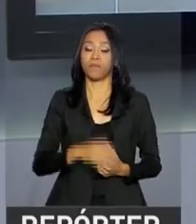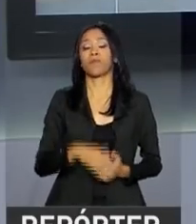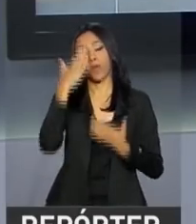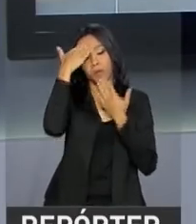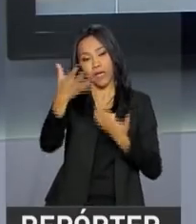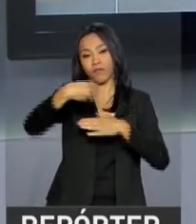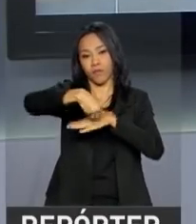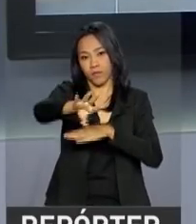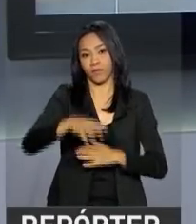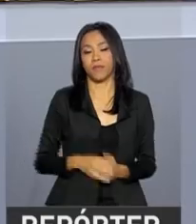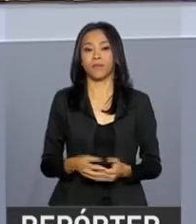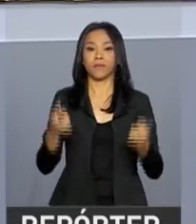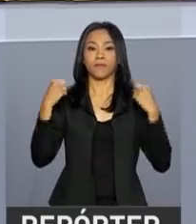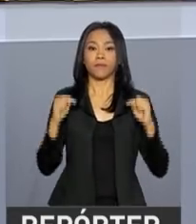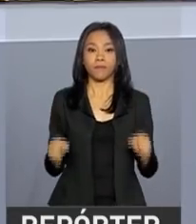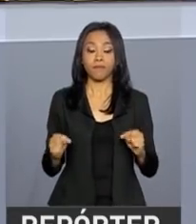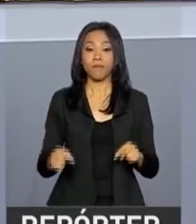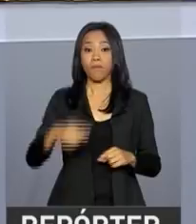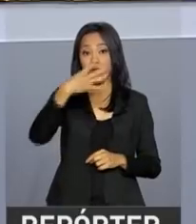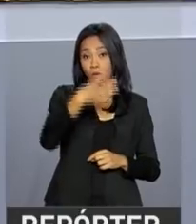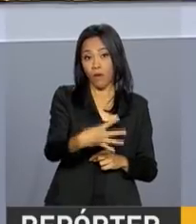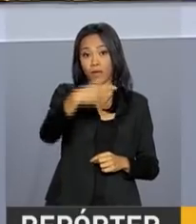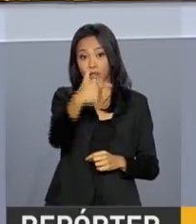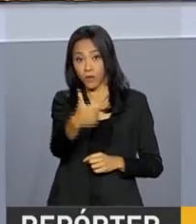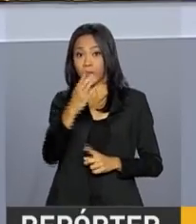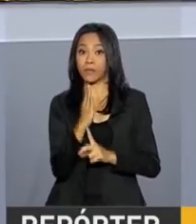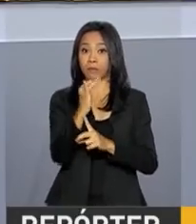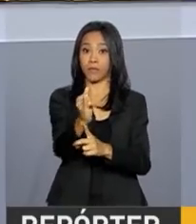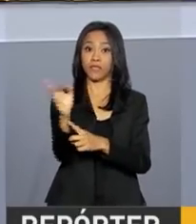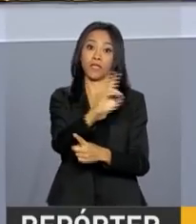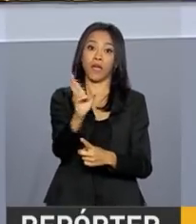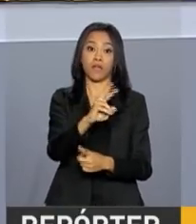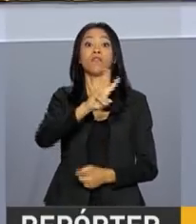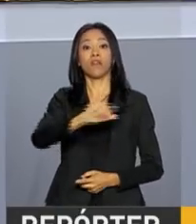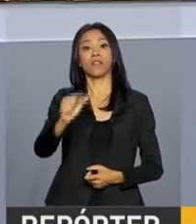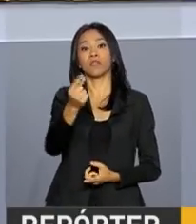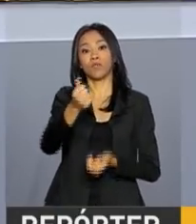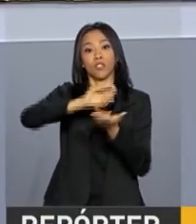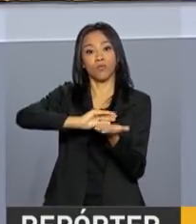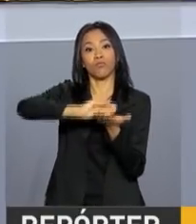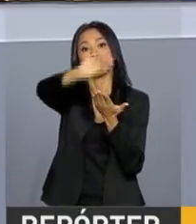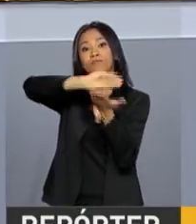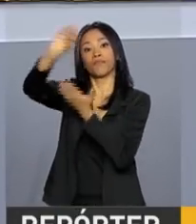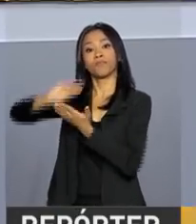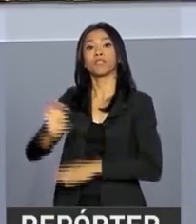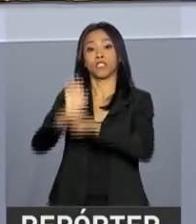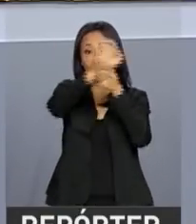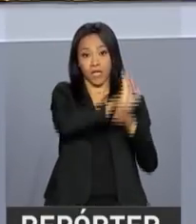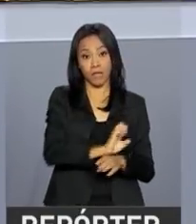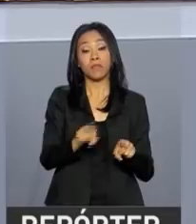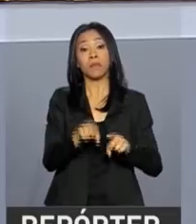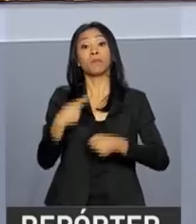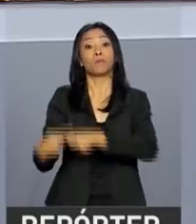um bom dia para você e 42 bilhões de reais serão colocados à disposição dos estados e municípios para